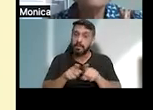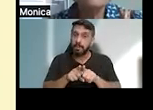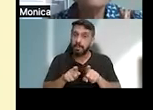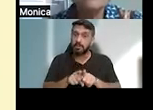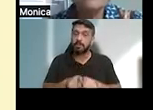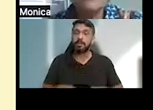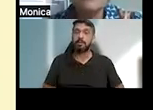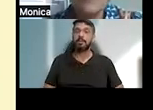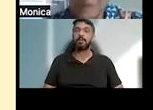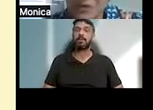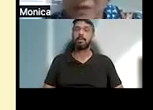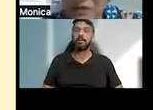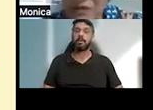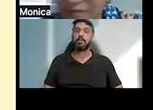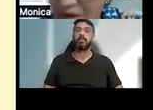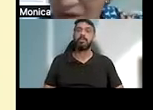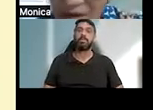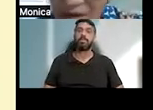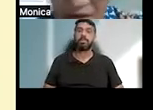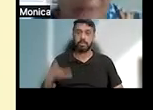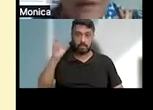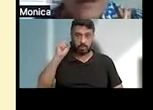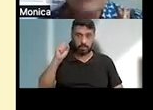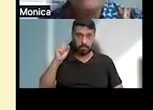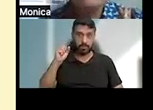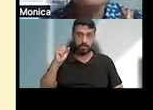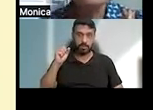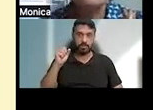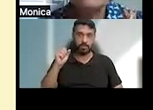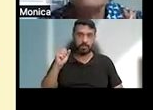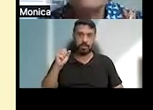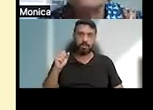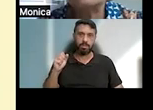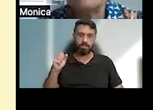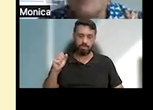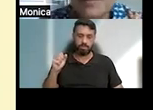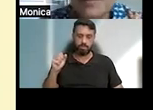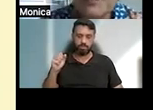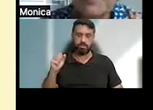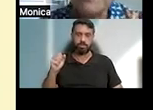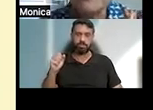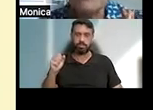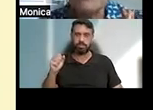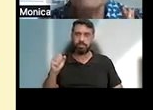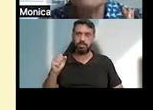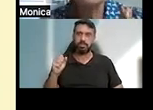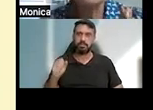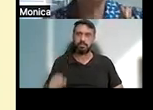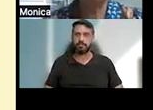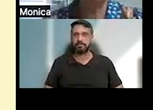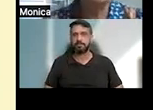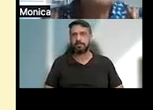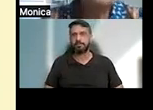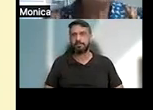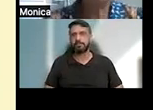de... Está me escutando? Sim, sim. Uhum. Estou recebendo aqui uma mensagem que a minha internet está